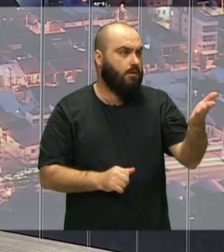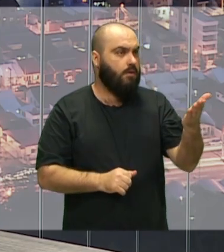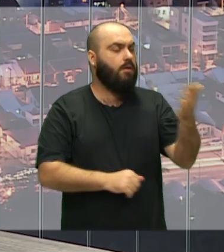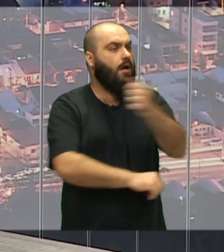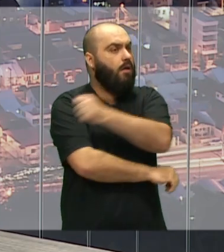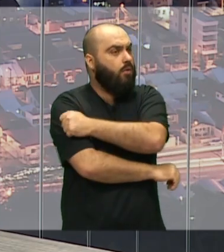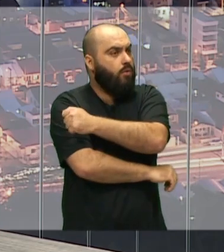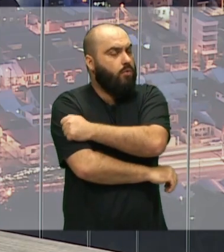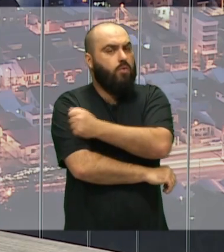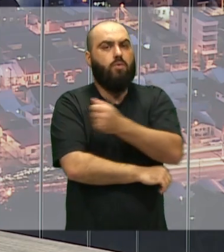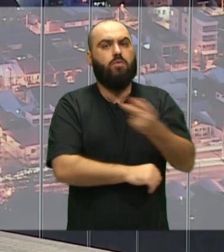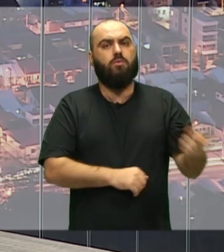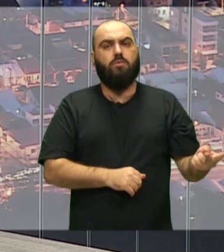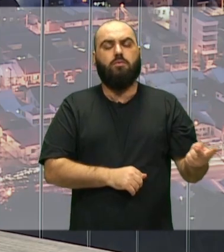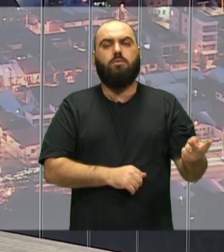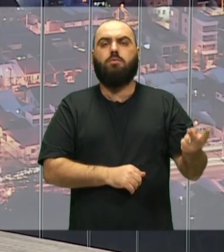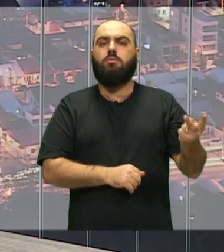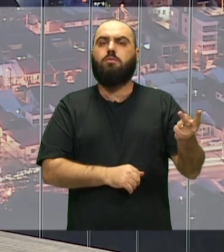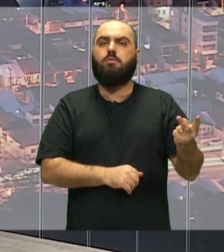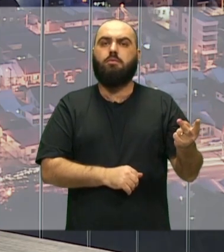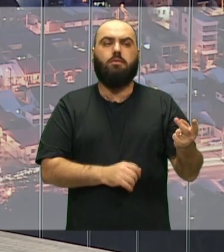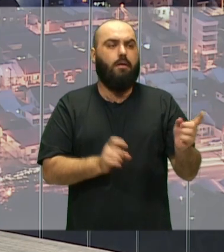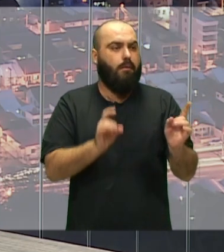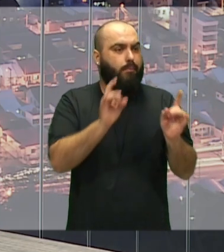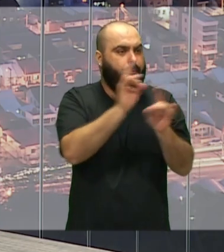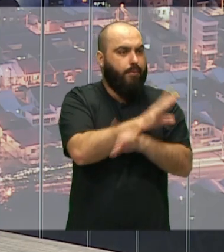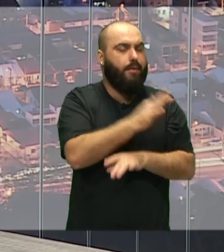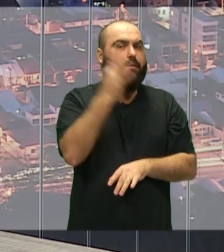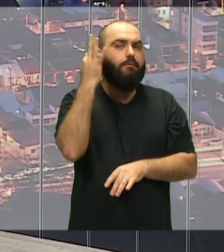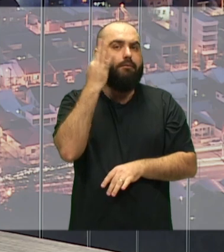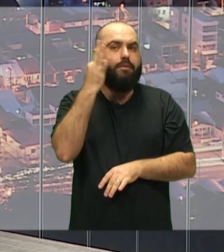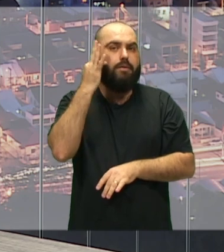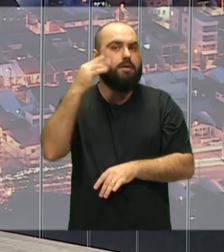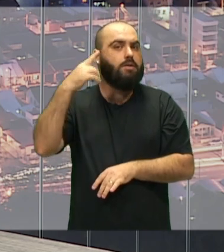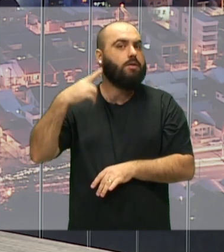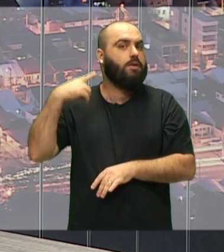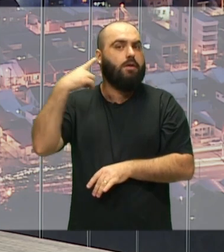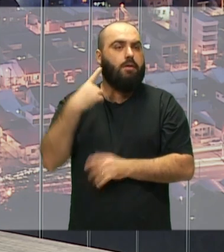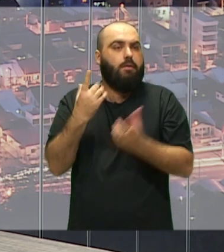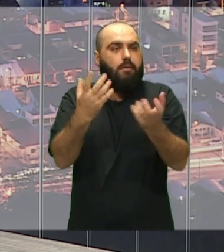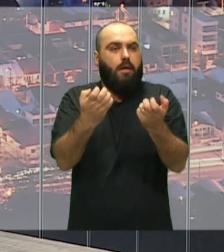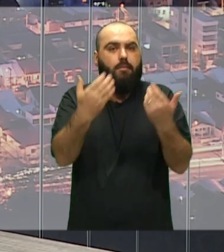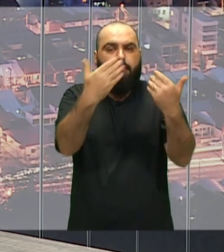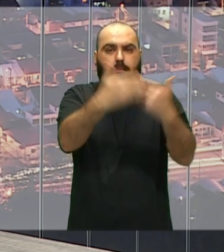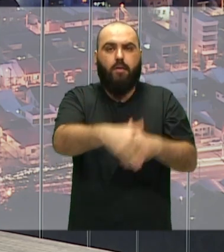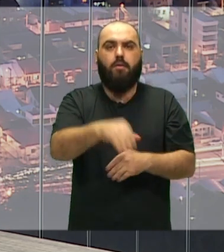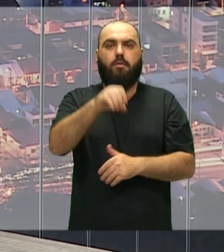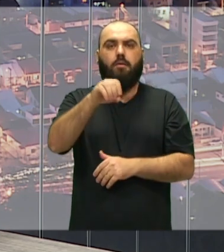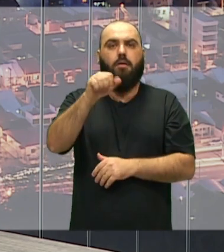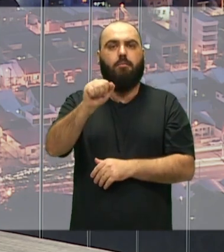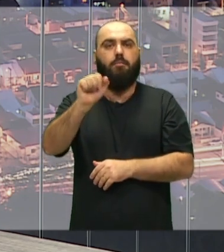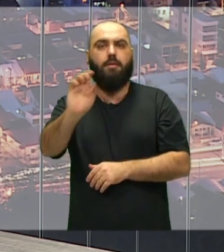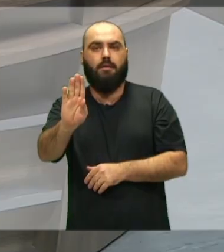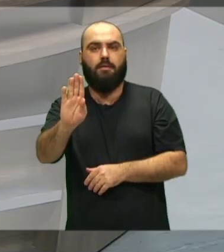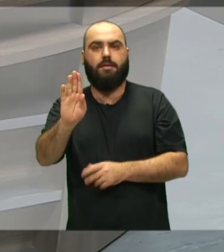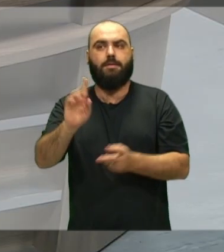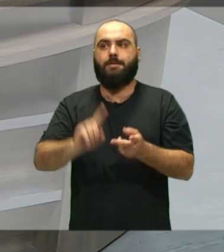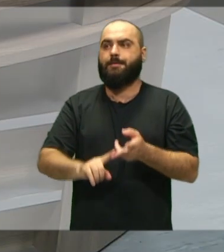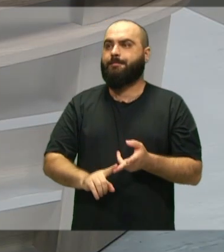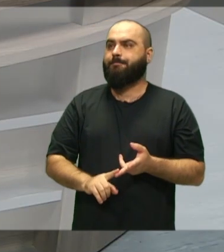aluno, muita gente que está acabando a faculdade de Direito agora e quer fazer a prova da OAB, né, já ainda não